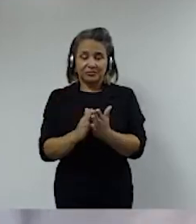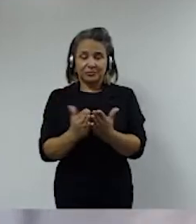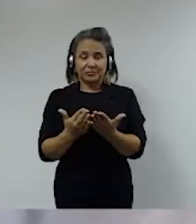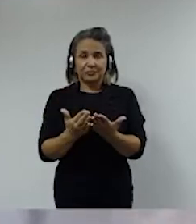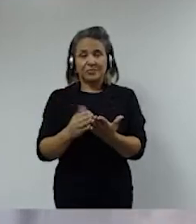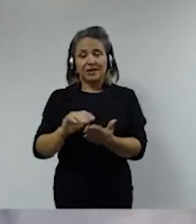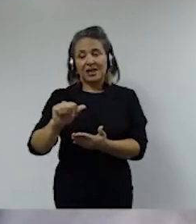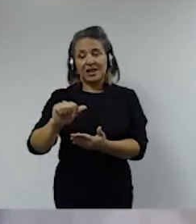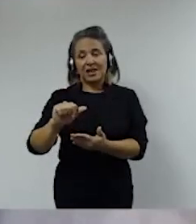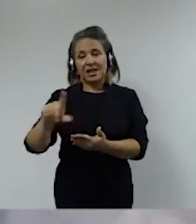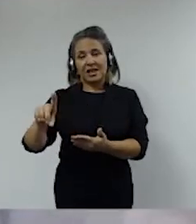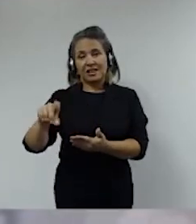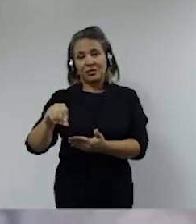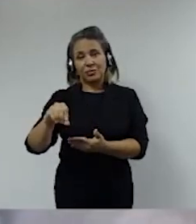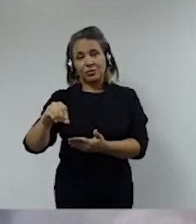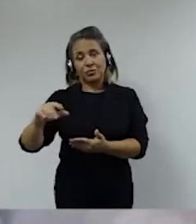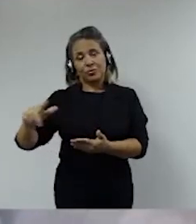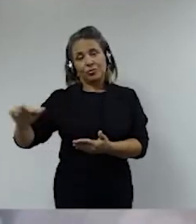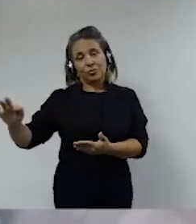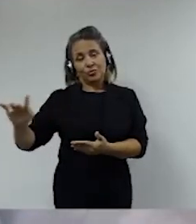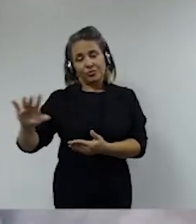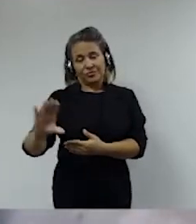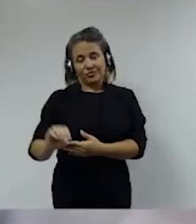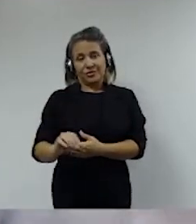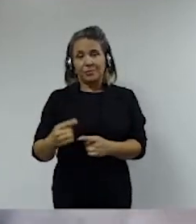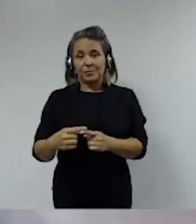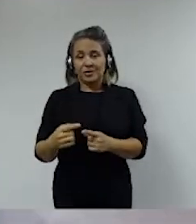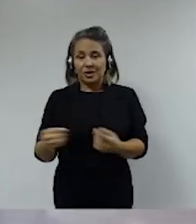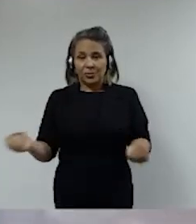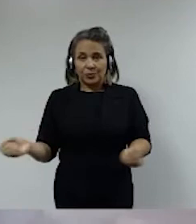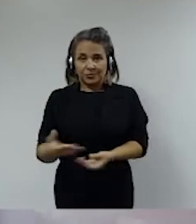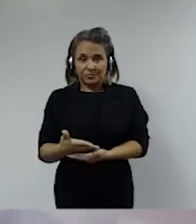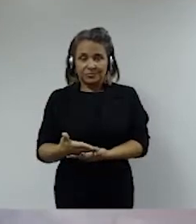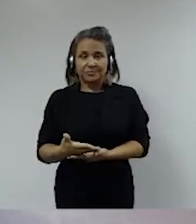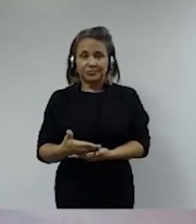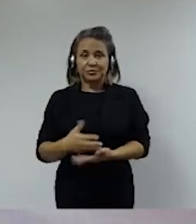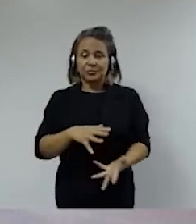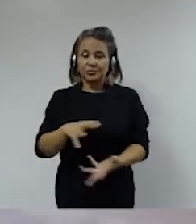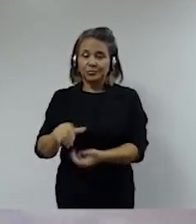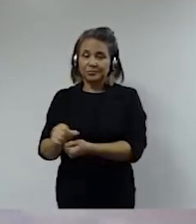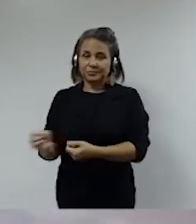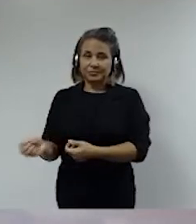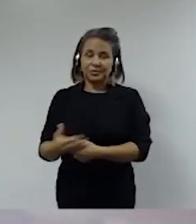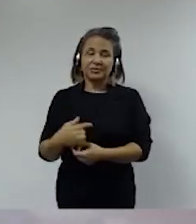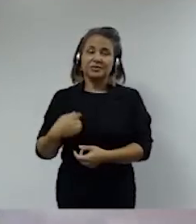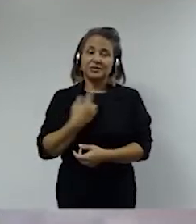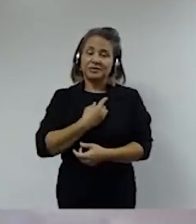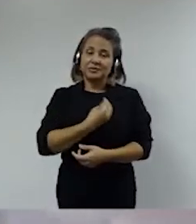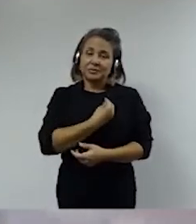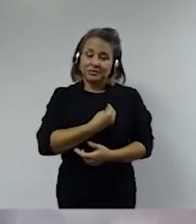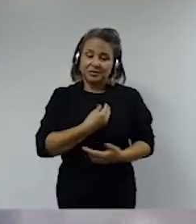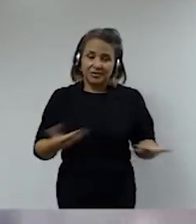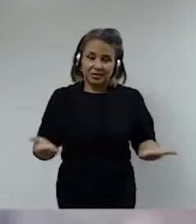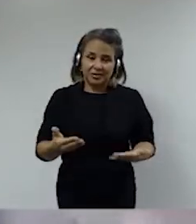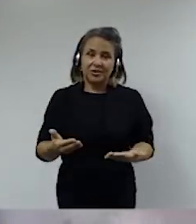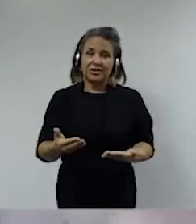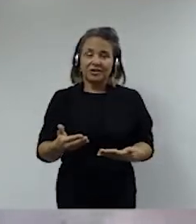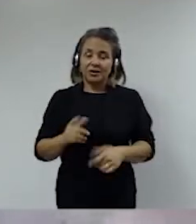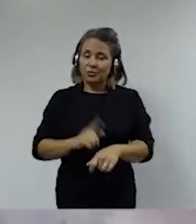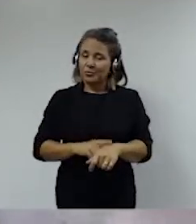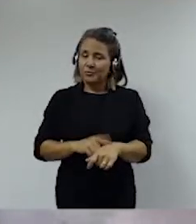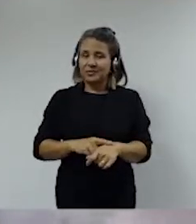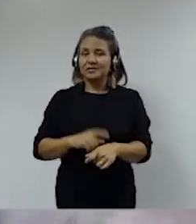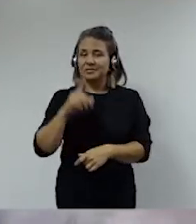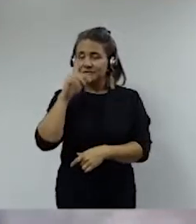vivendo realmente num admirável mundo novo, né? Esse momento que nós estamos passando, pelo qual estamos passando, é um momento